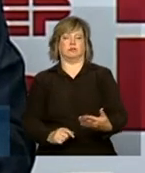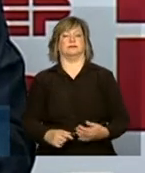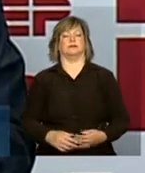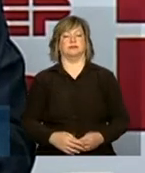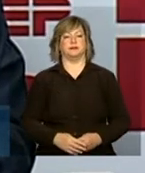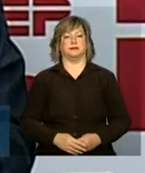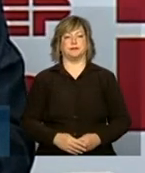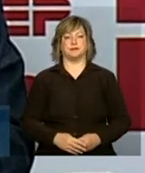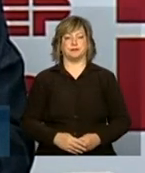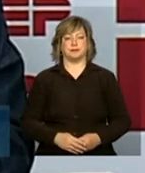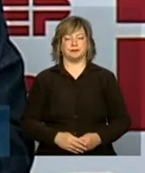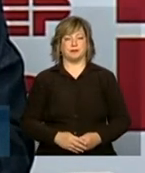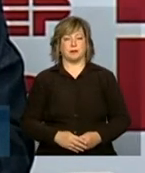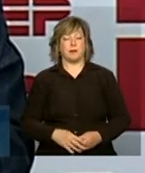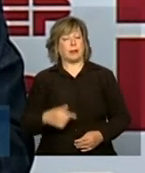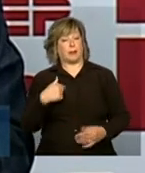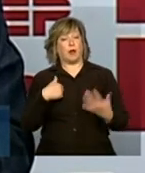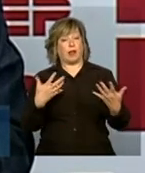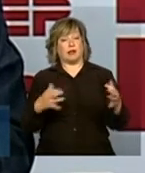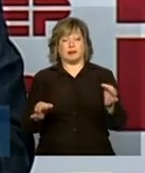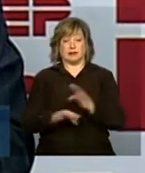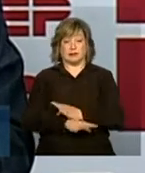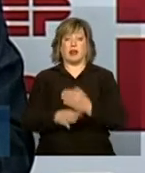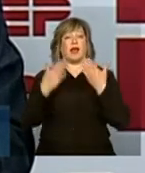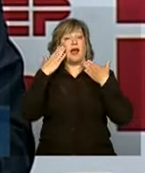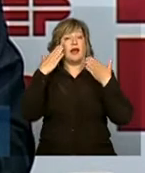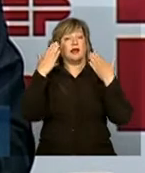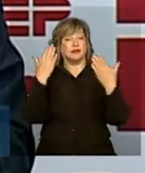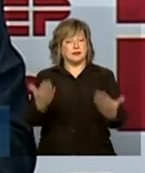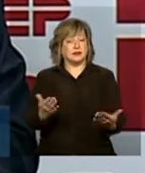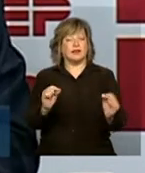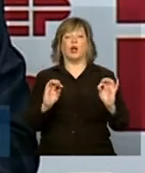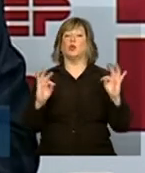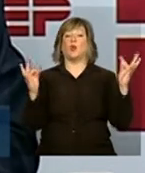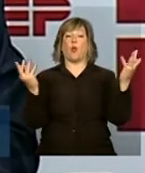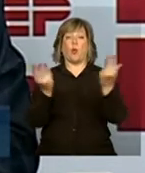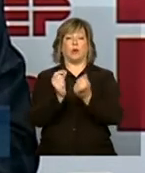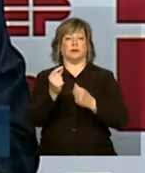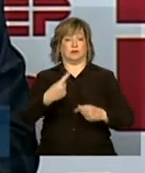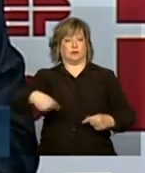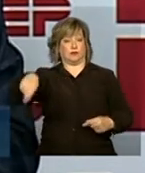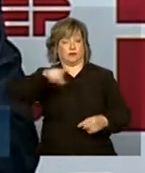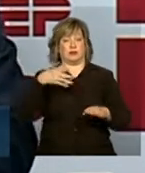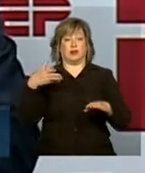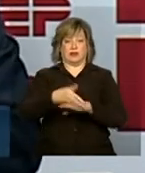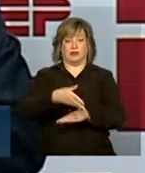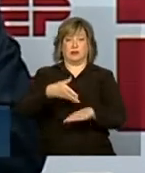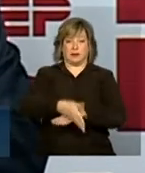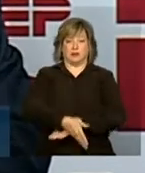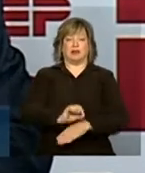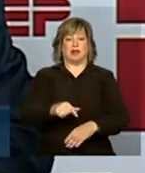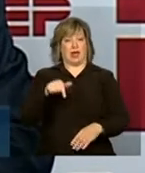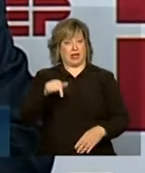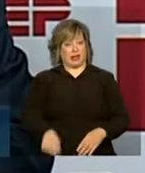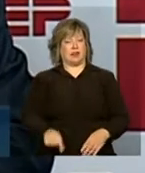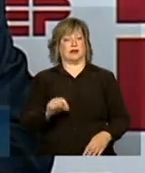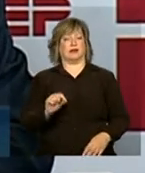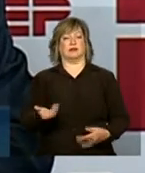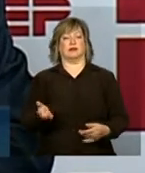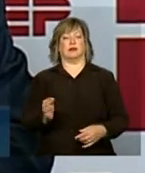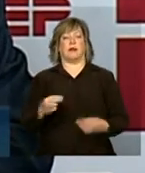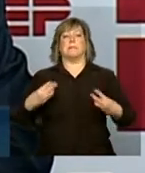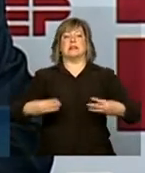subsídios. Eu queria terminar agradecendo a todos que participaram. Aqui é o Ministério da